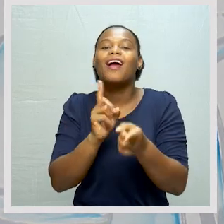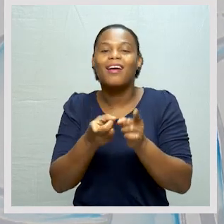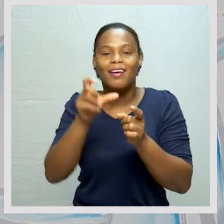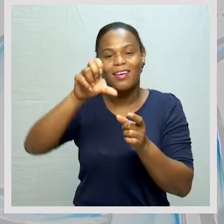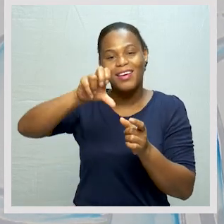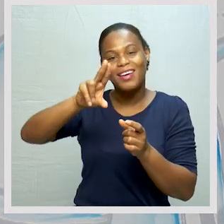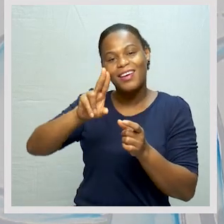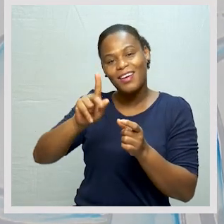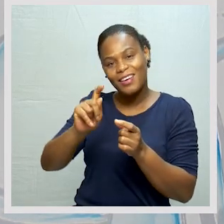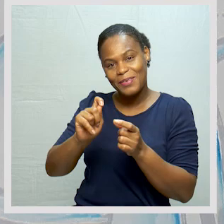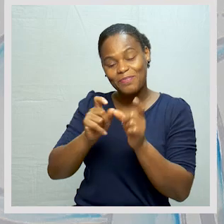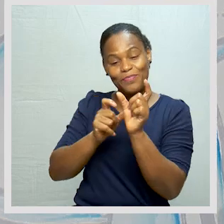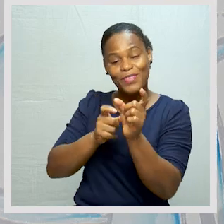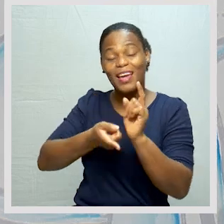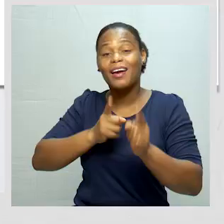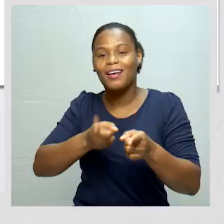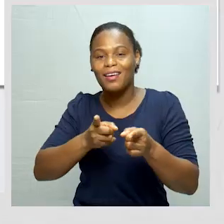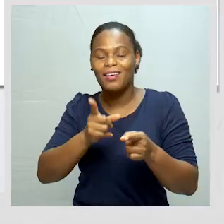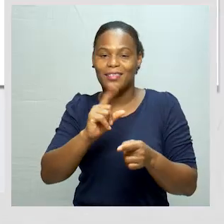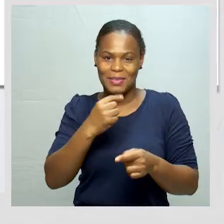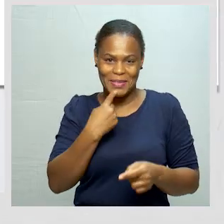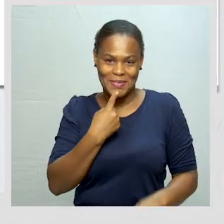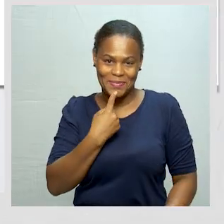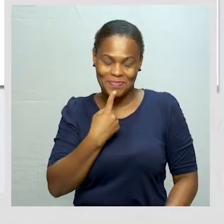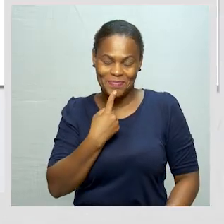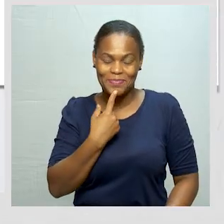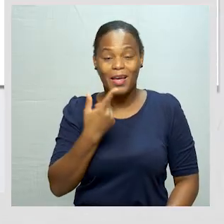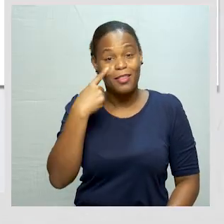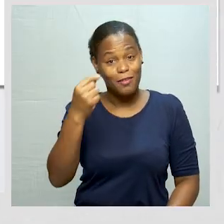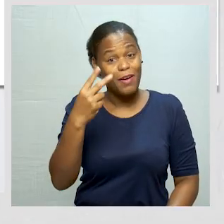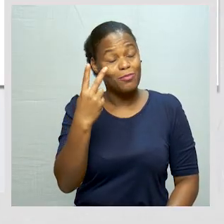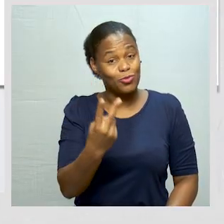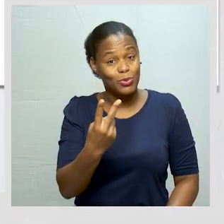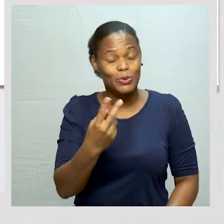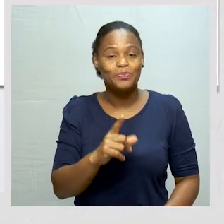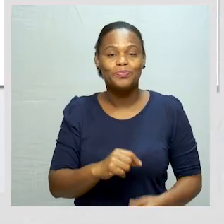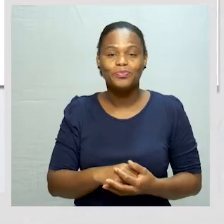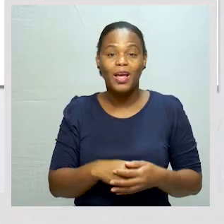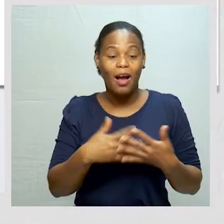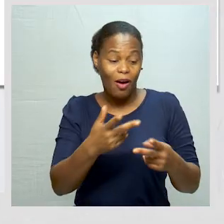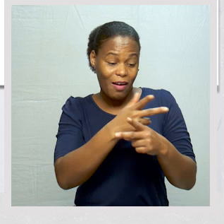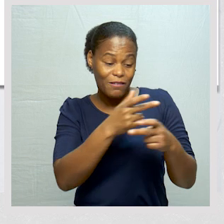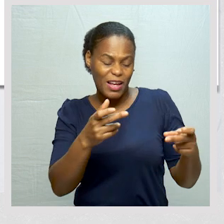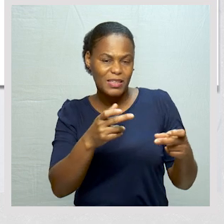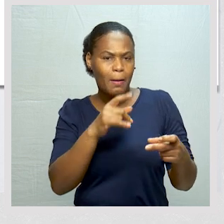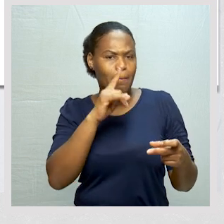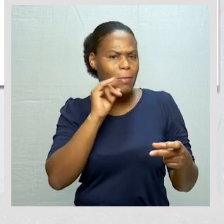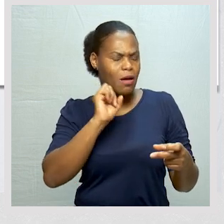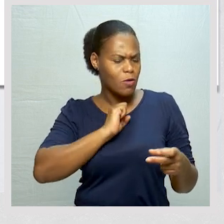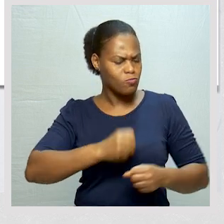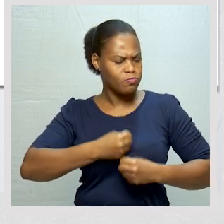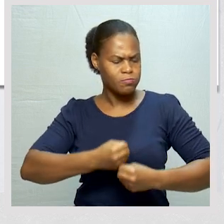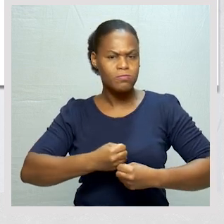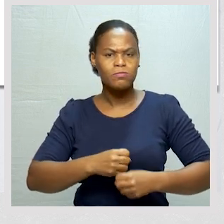que. Temos o verbo e está. Vamos agora passar para a frase seguinte. O meu cão